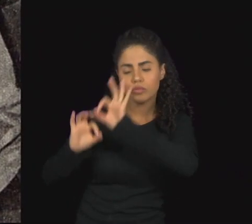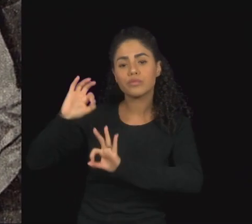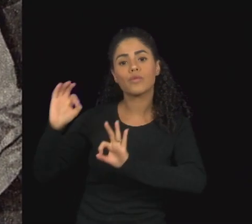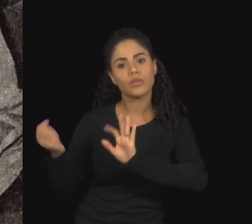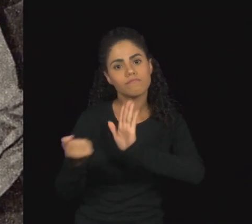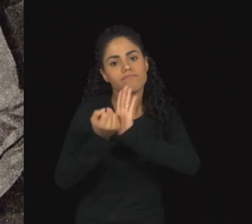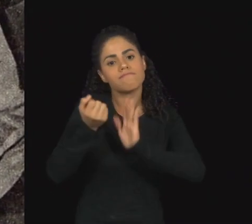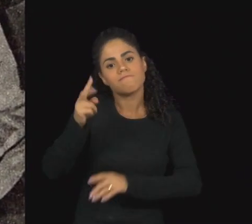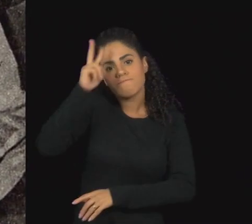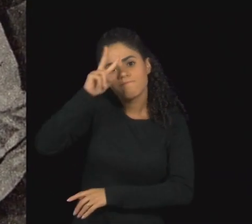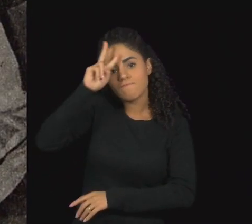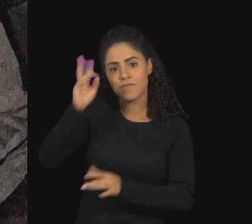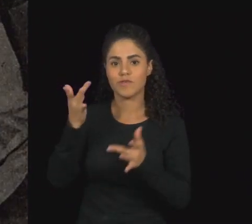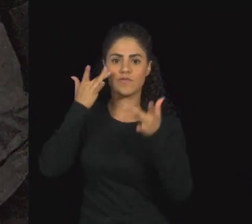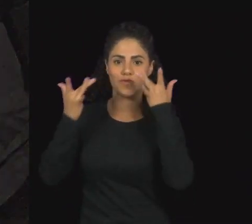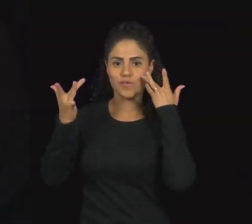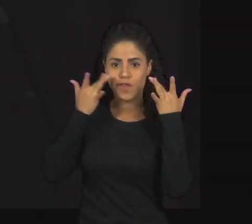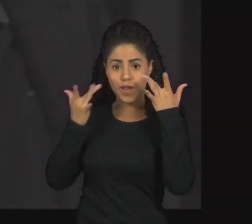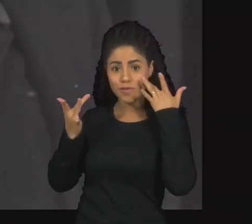teatro.